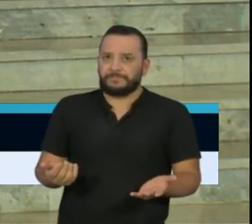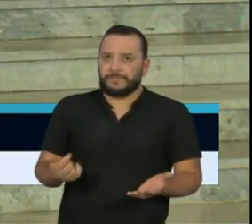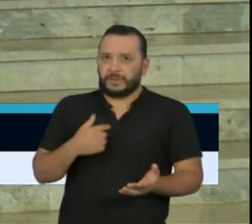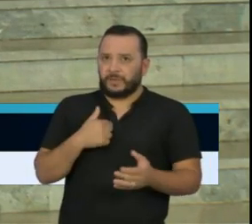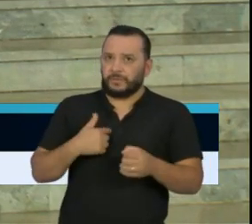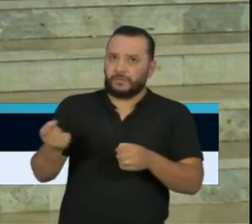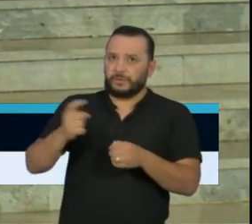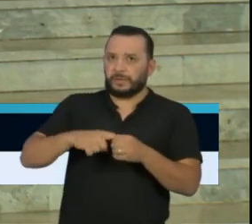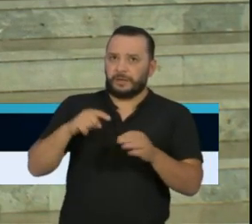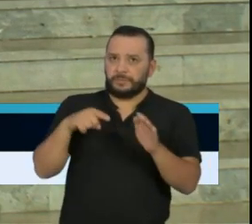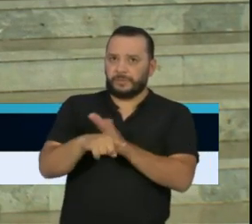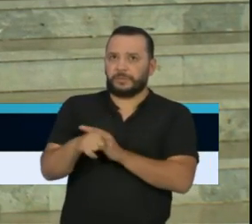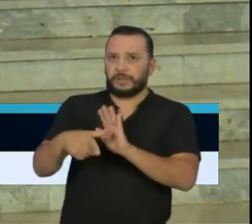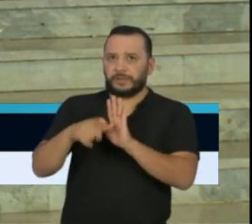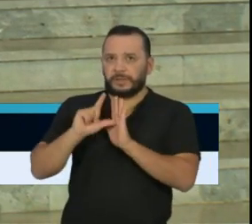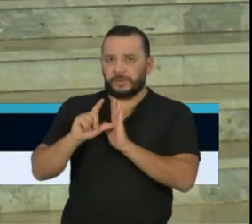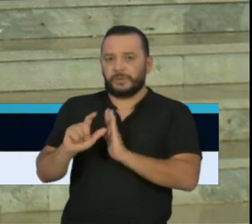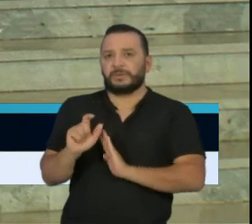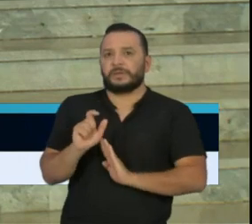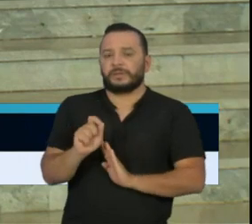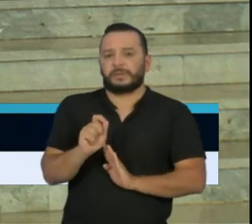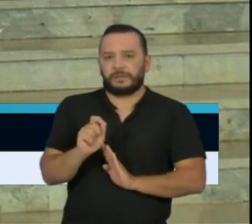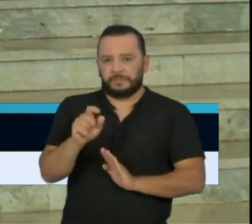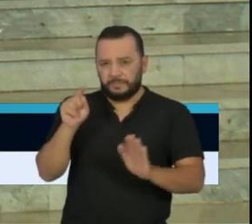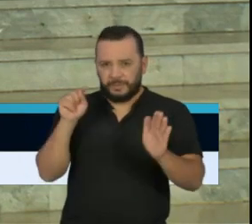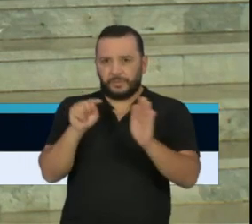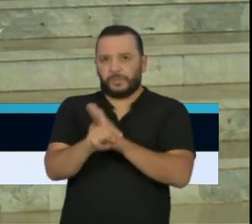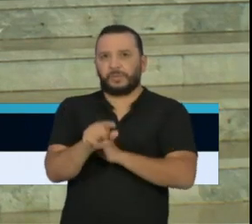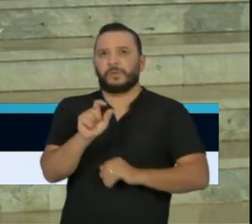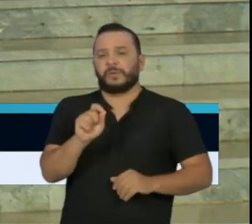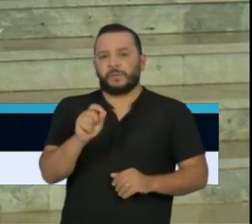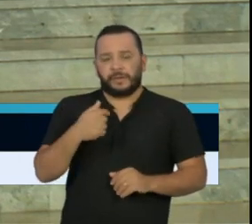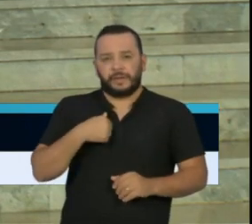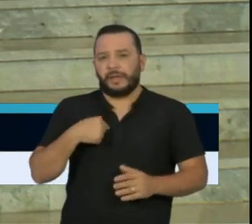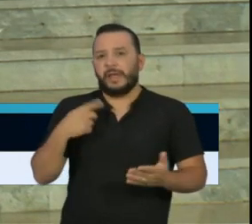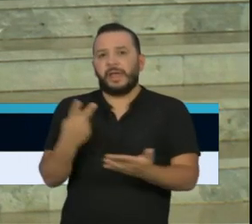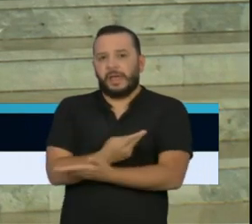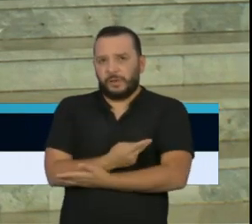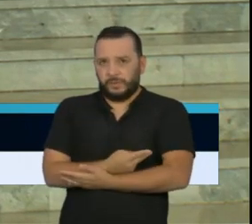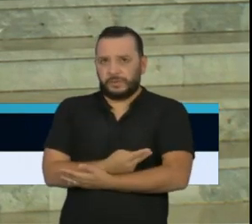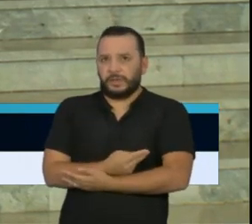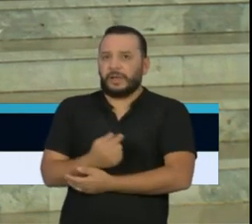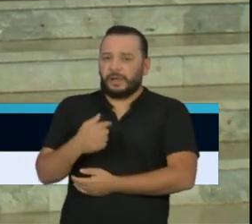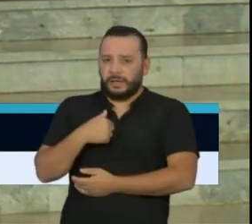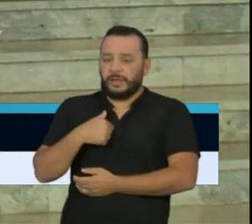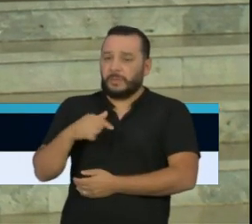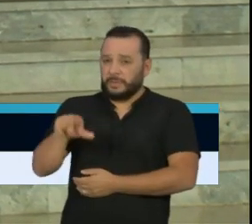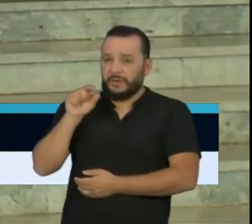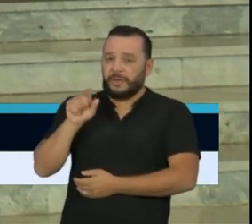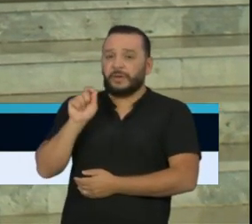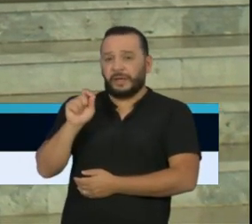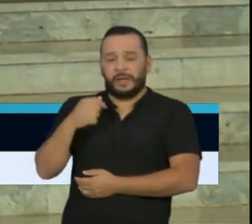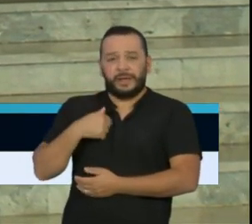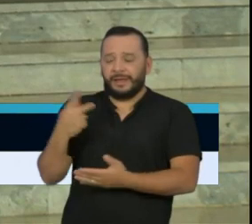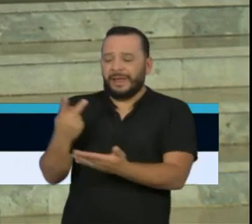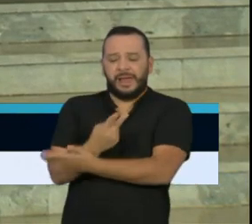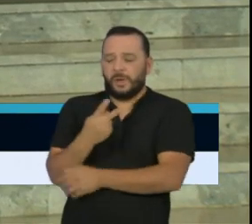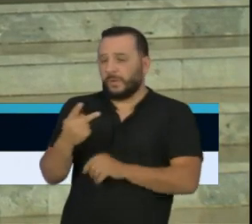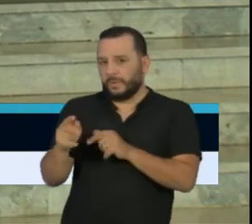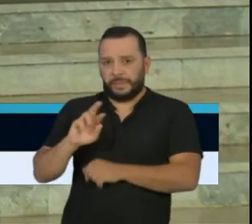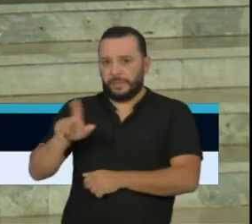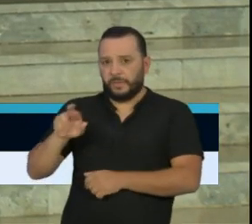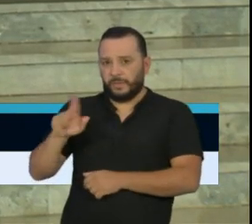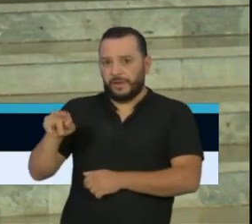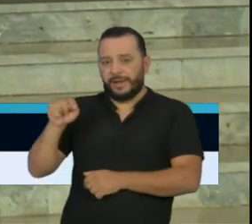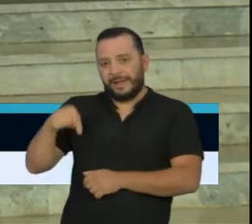pergunta anterior, governador. Foi perguntado os erros. Eu prefiro trocar erros por